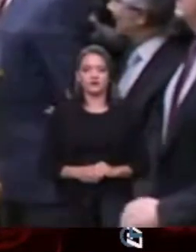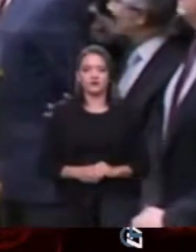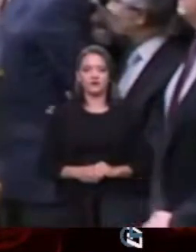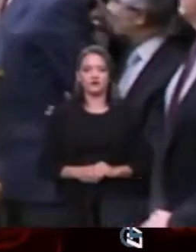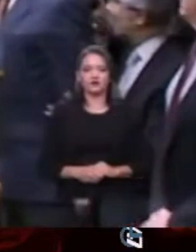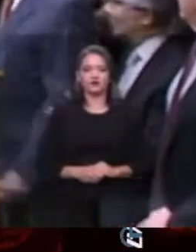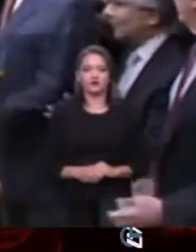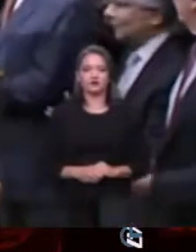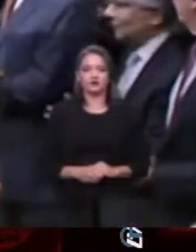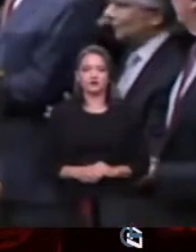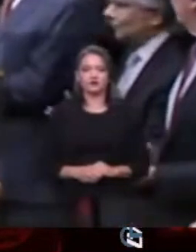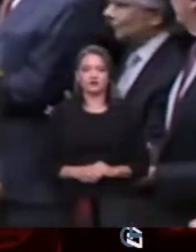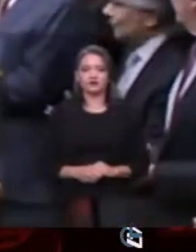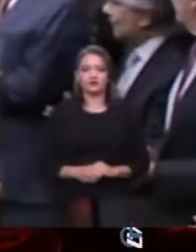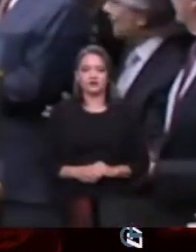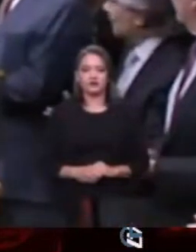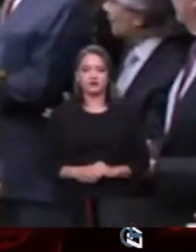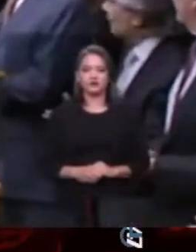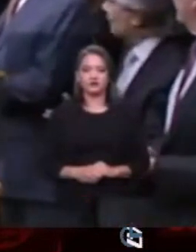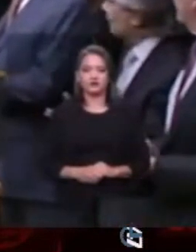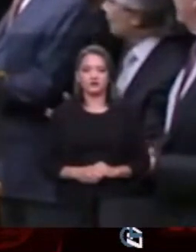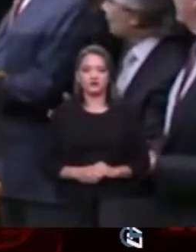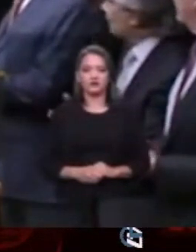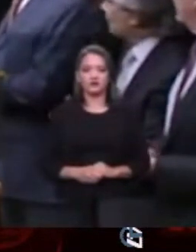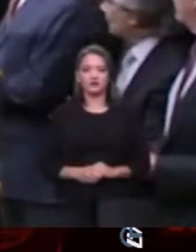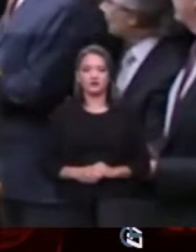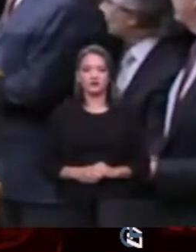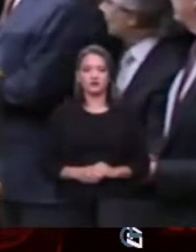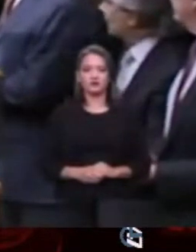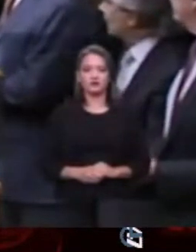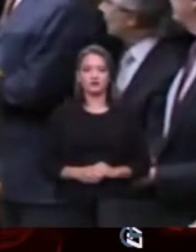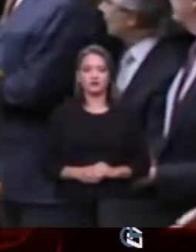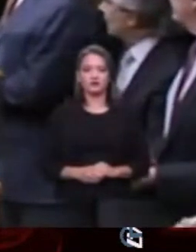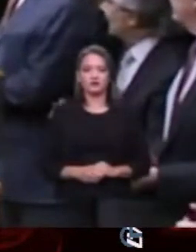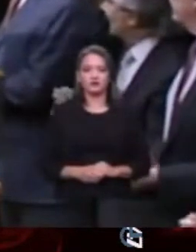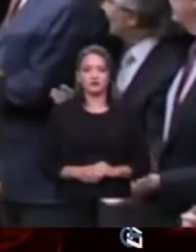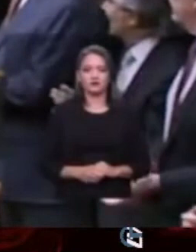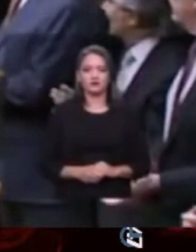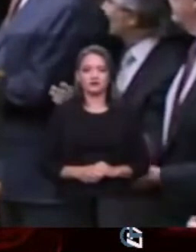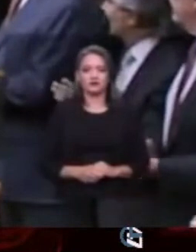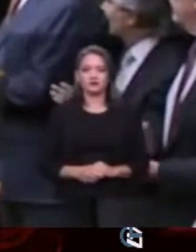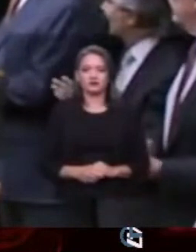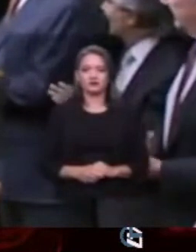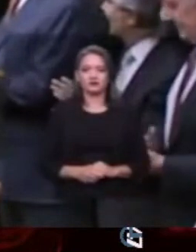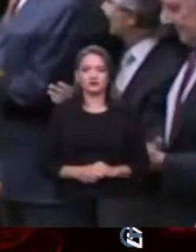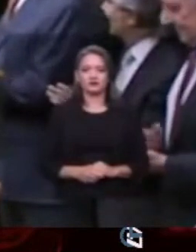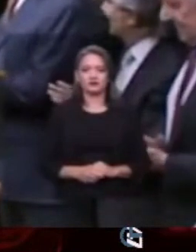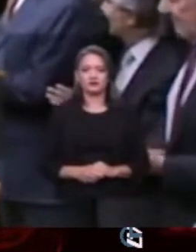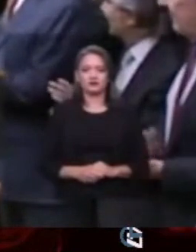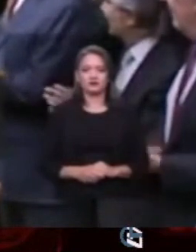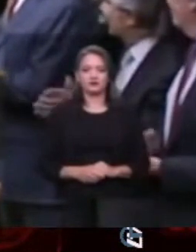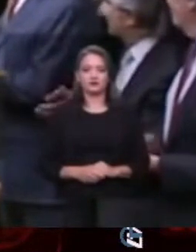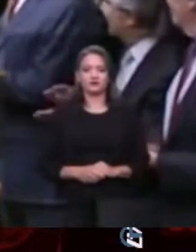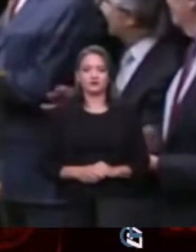é boa parte da sociedade brasileira tem uma admiração pelos a mim porque na defesa do presidente Lula